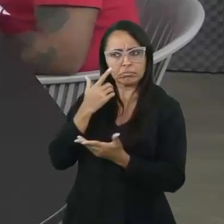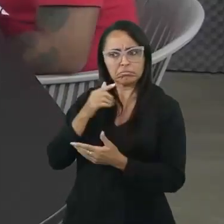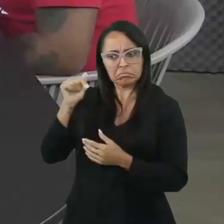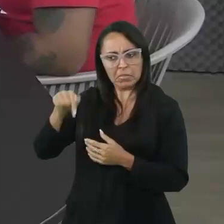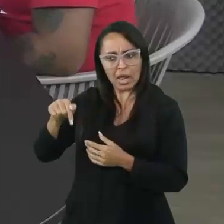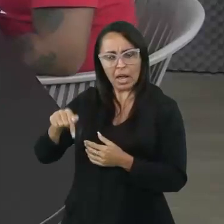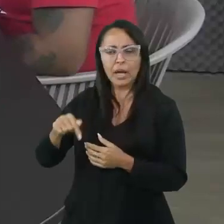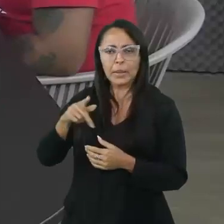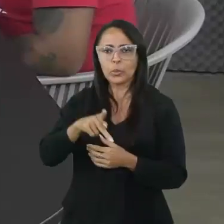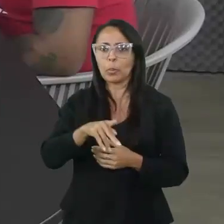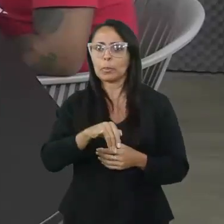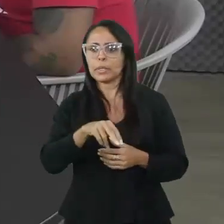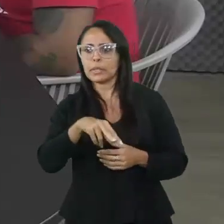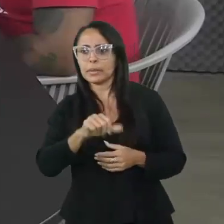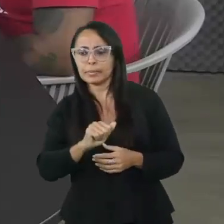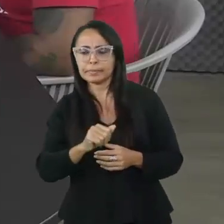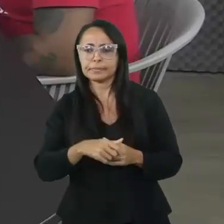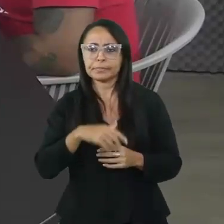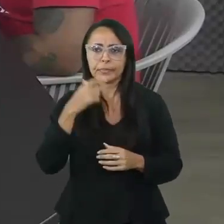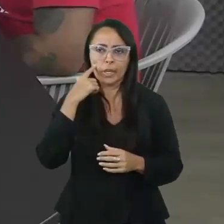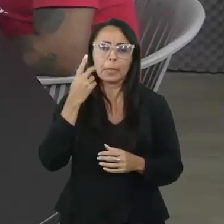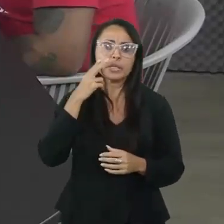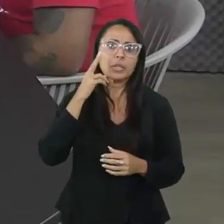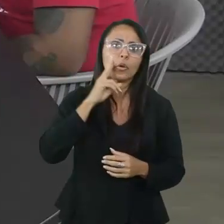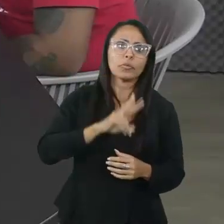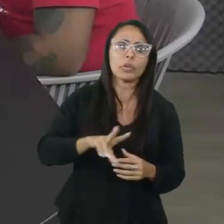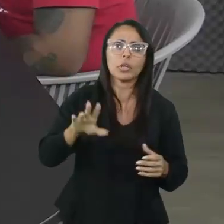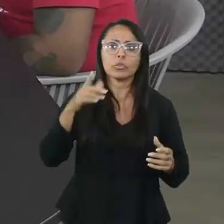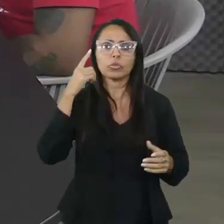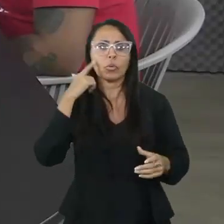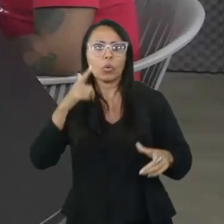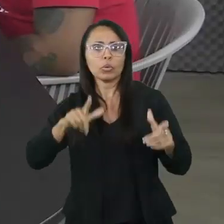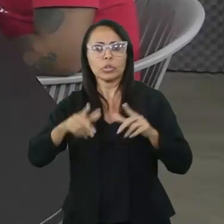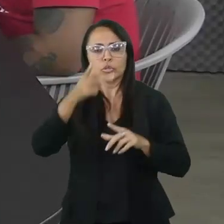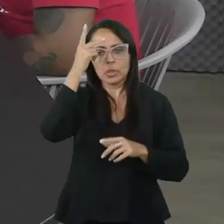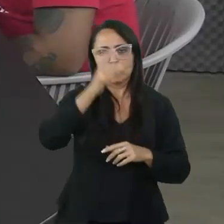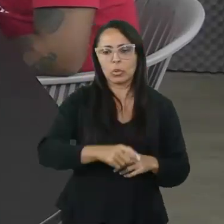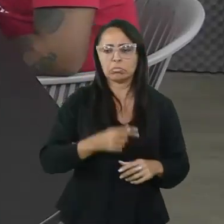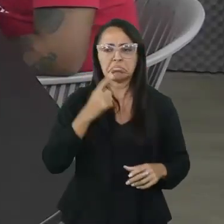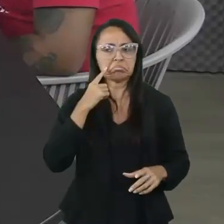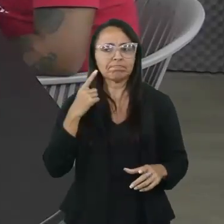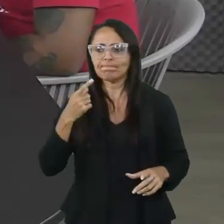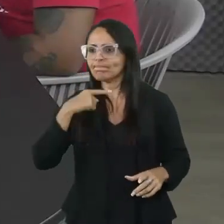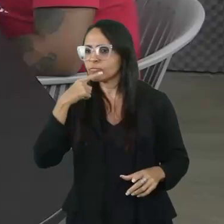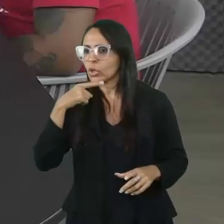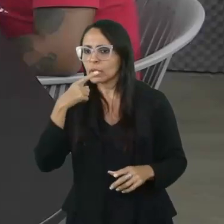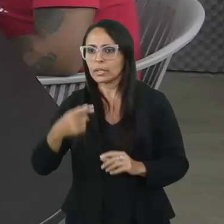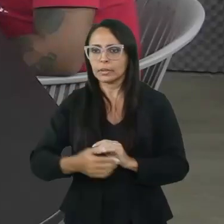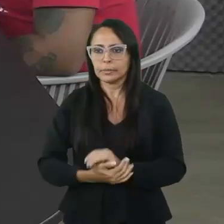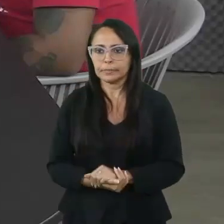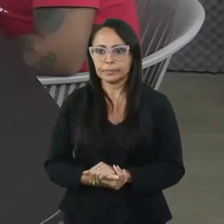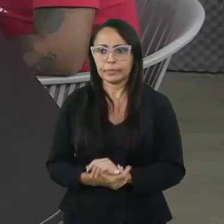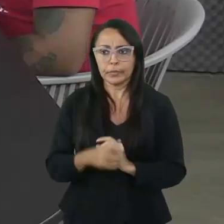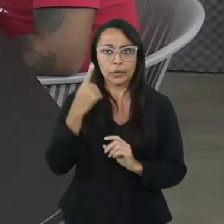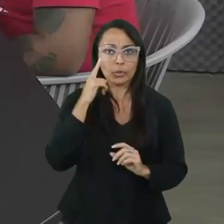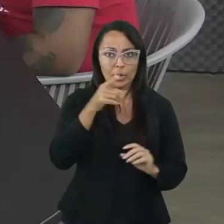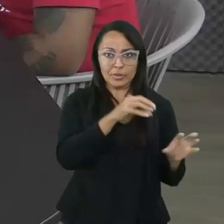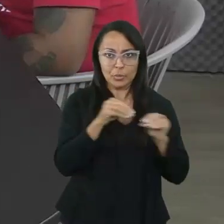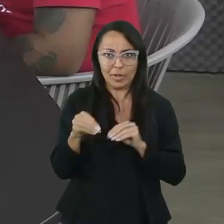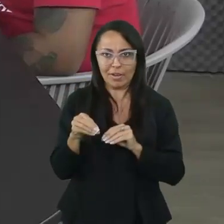por conseguir. Mas eu vejo outras pessoas buscando, as pessoas não encontram. Tu quer sair da Brasília, Vitor? Não, no momento